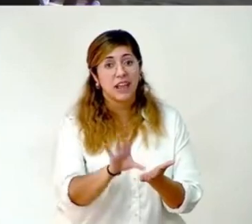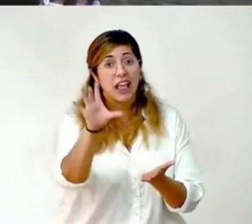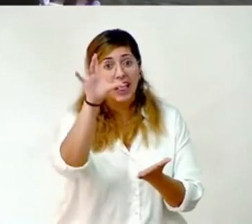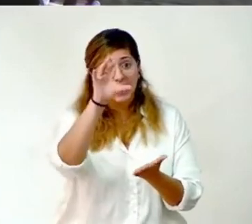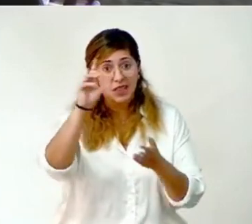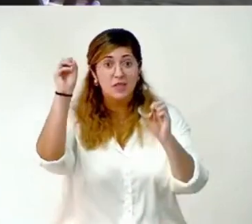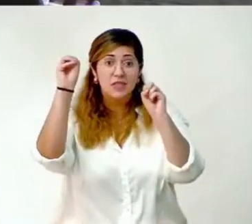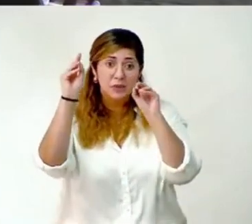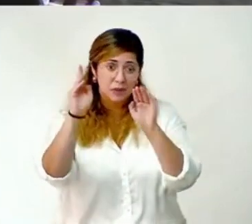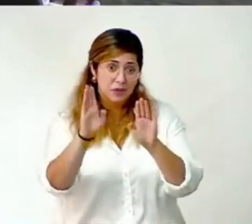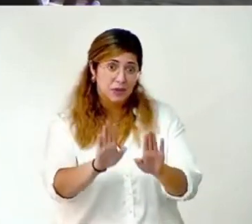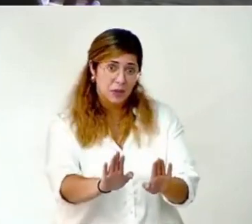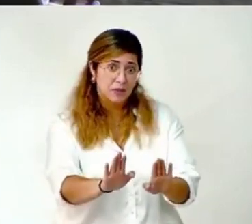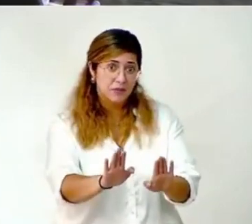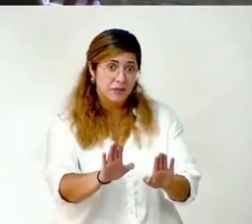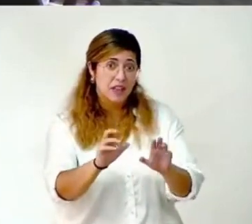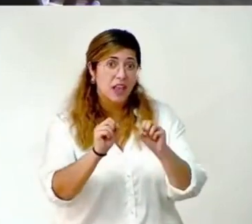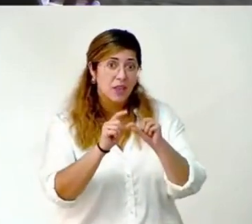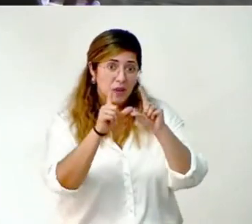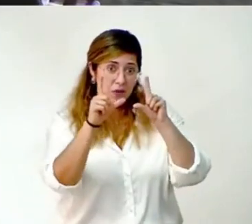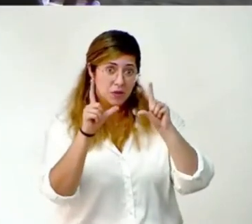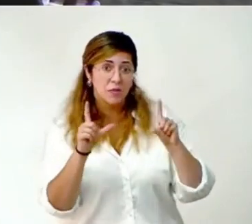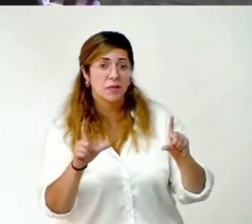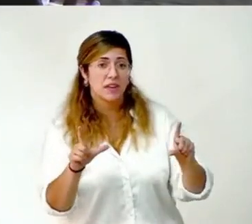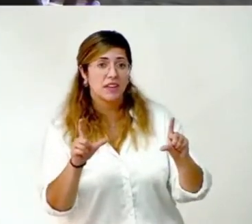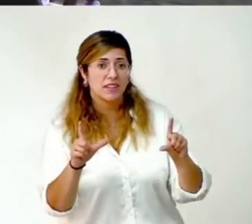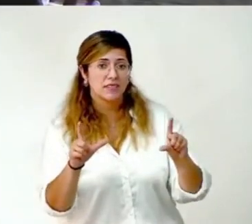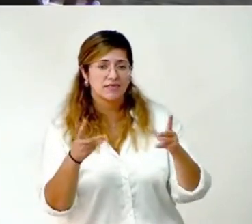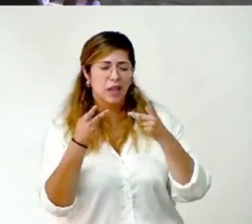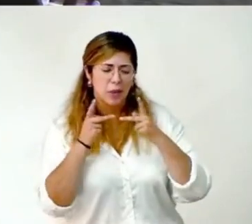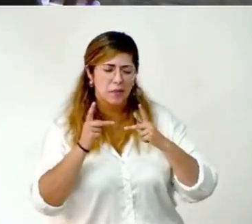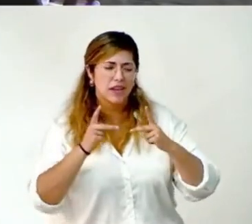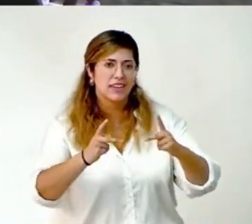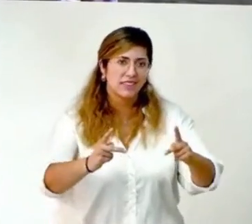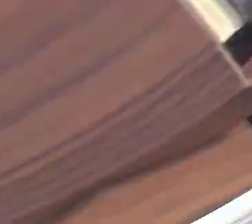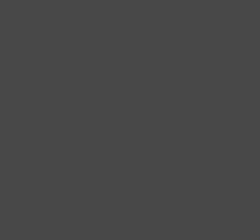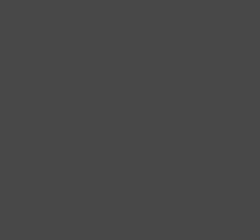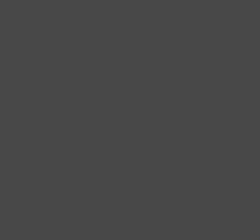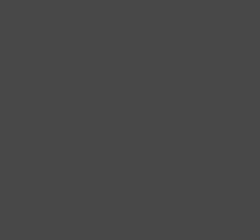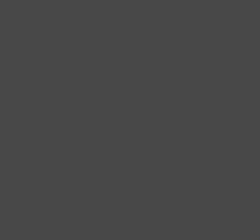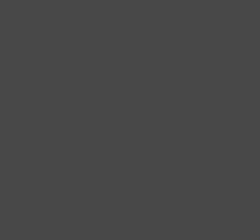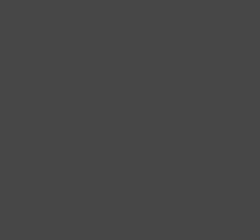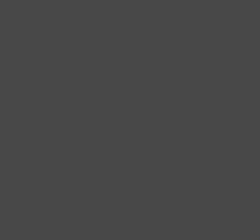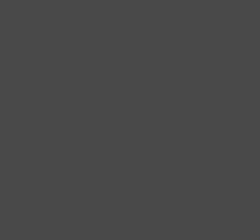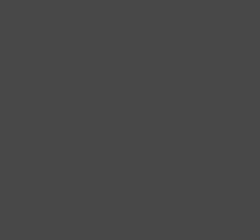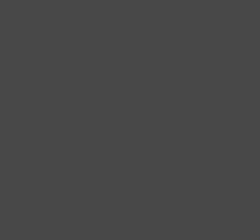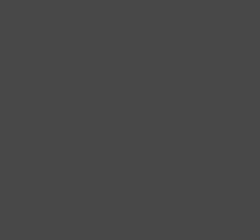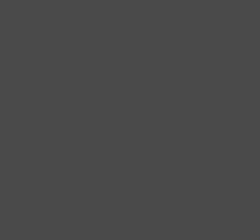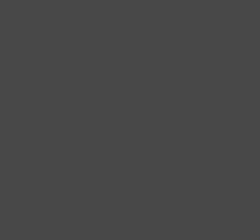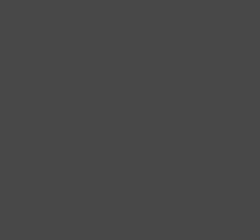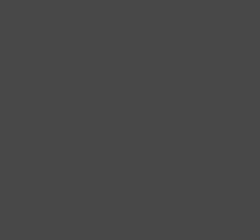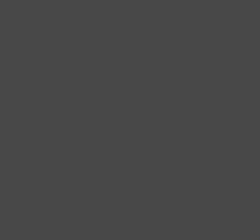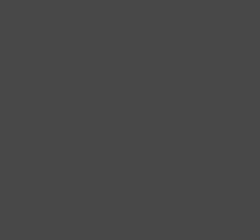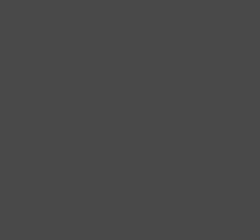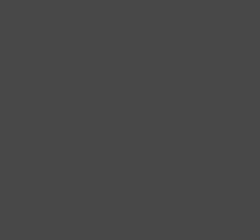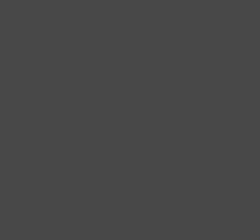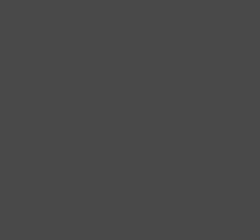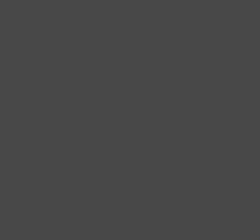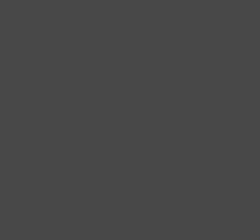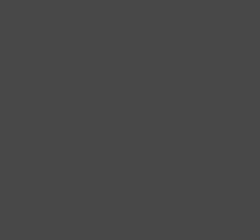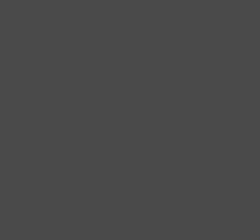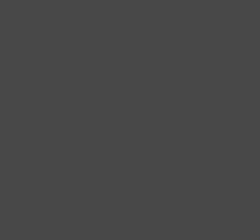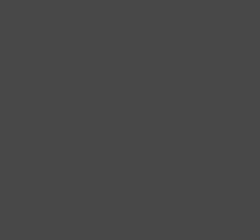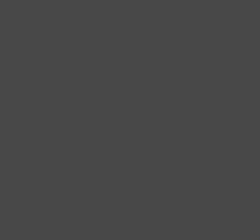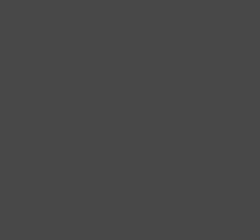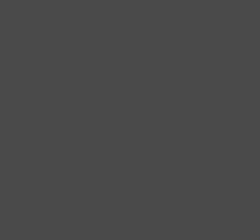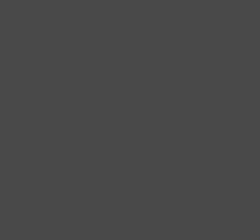nos abençoe nessa manhã pela exposição de sua palavra. Muito obrigado por nos acompanhar até o final desse